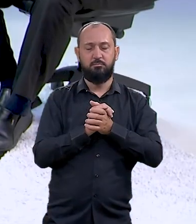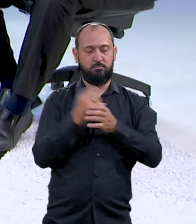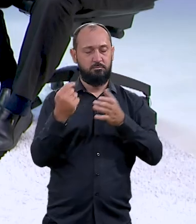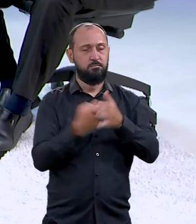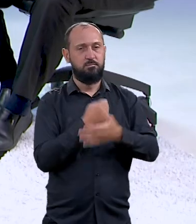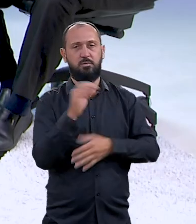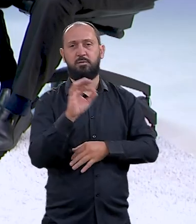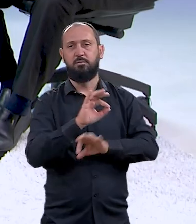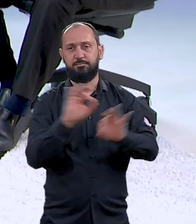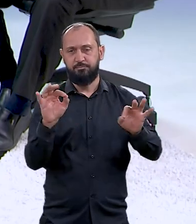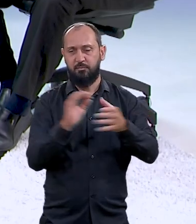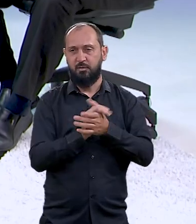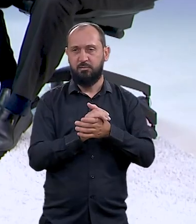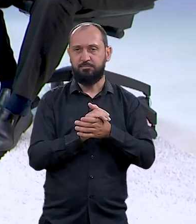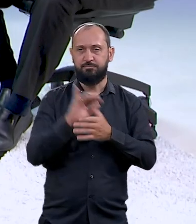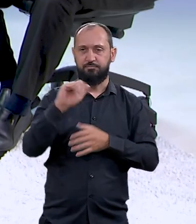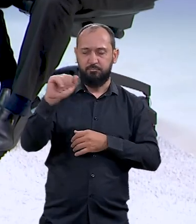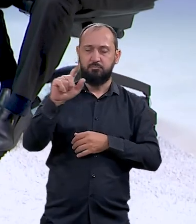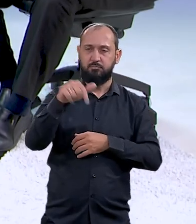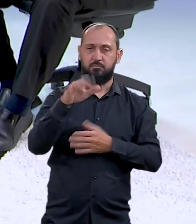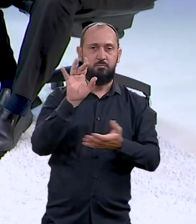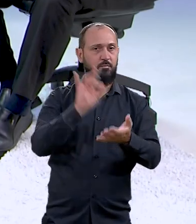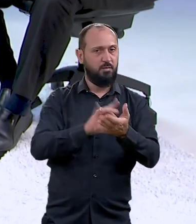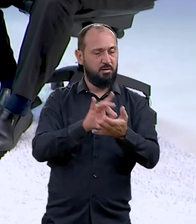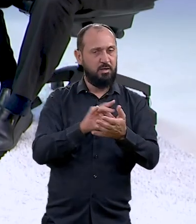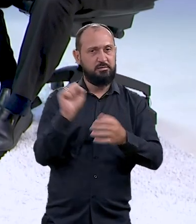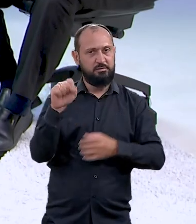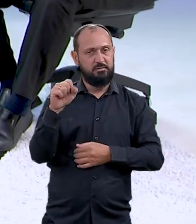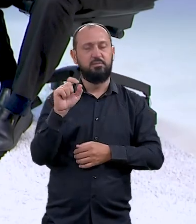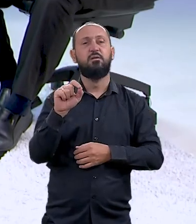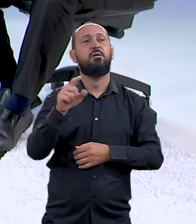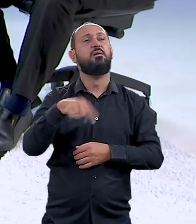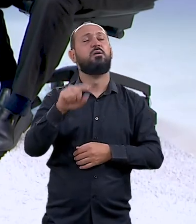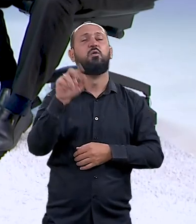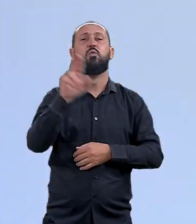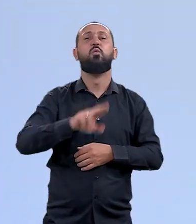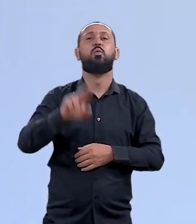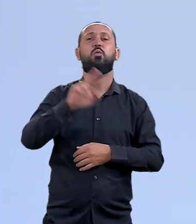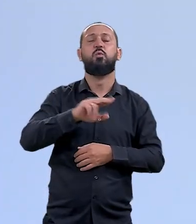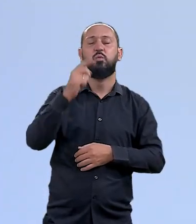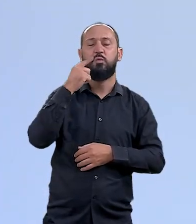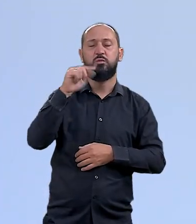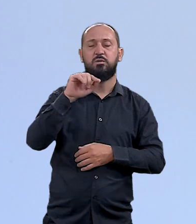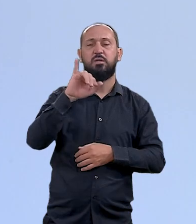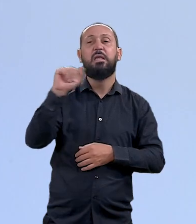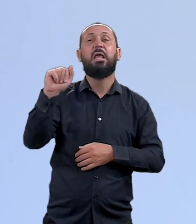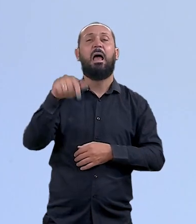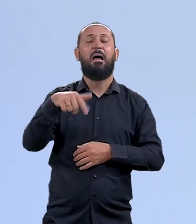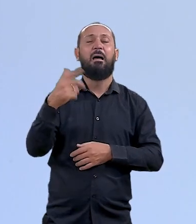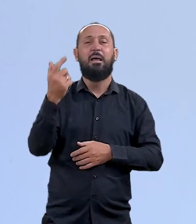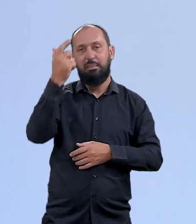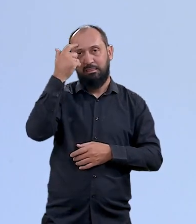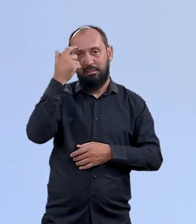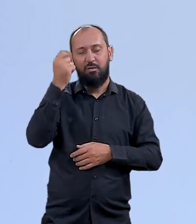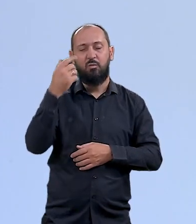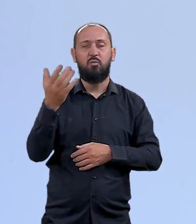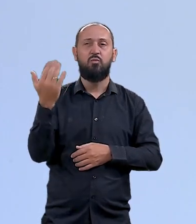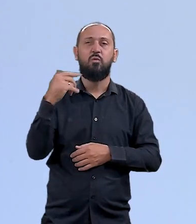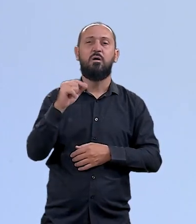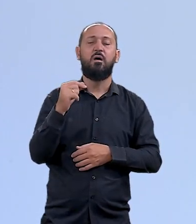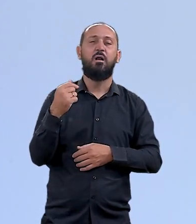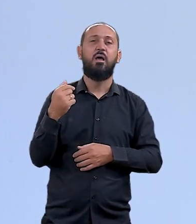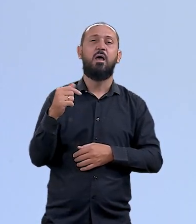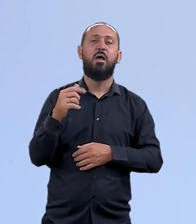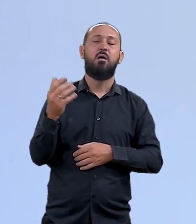artificial na propaganda eleitoral, a despeito de não haver qualquer previsão legal nesse sentido. A Constituição, o Código Eleitoral, dá à